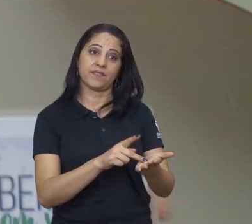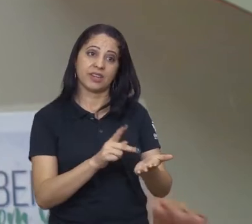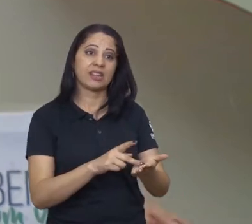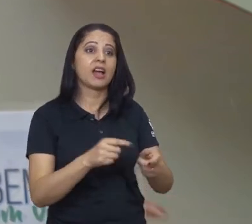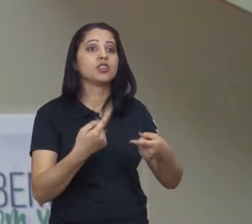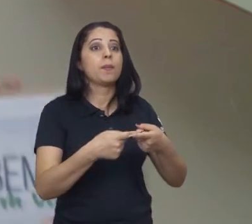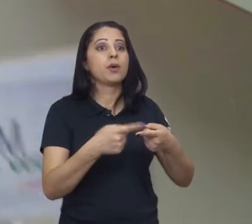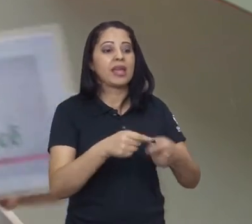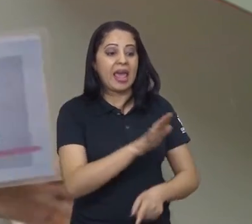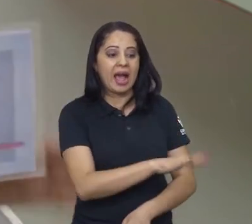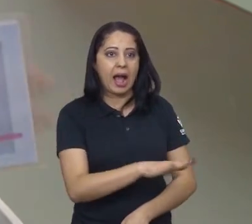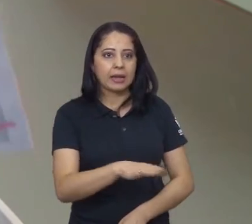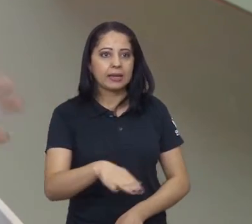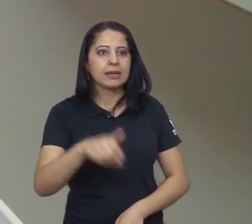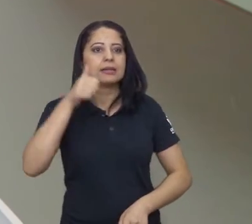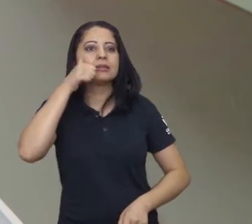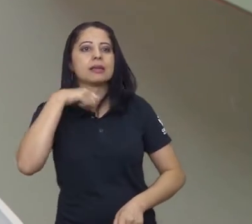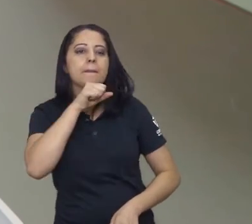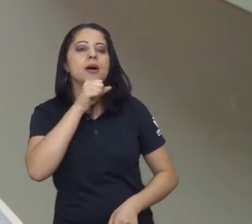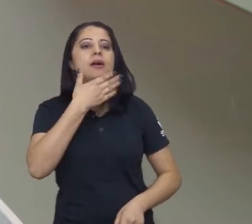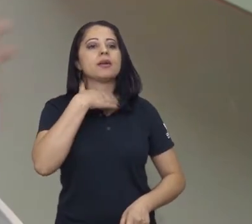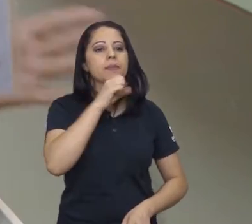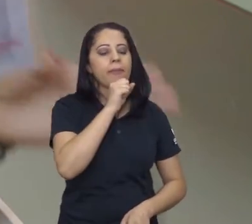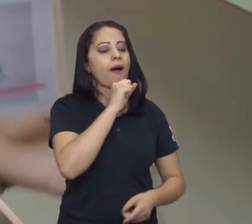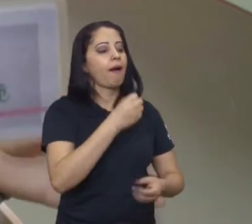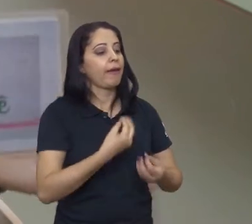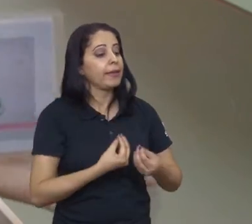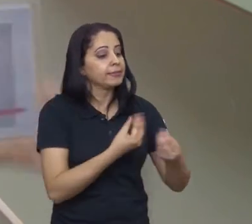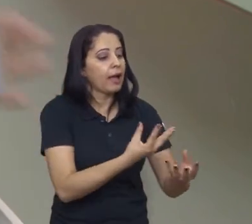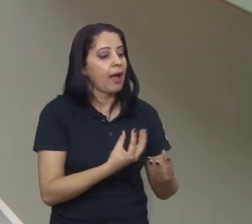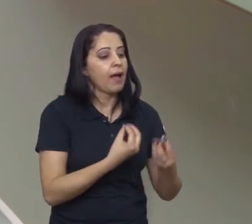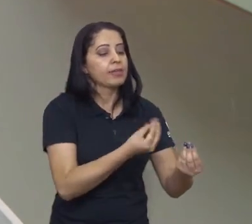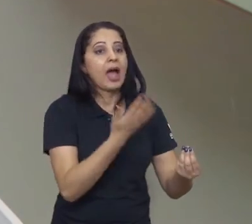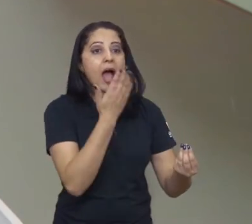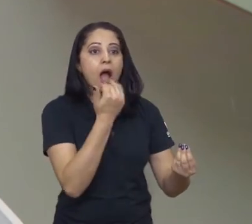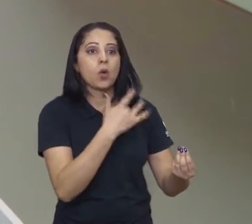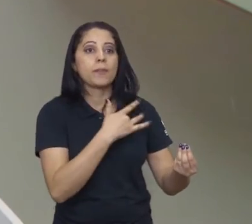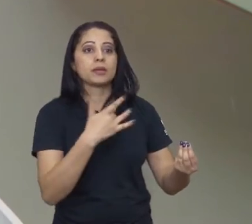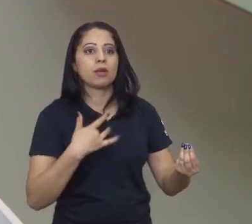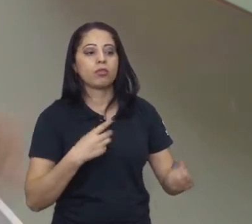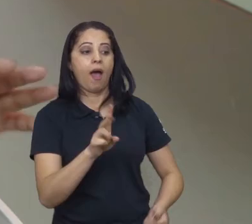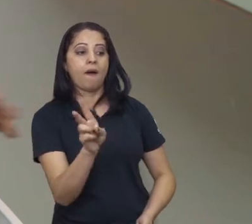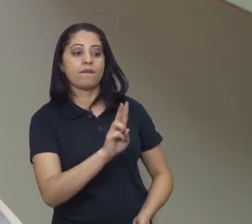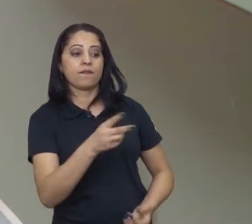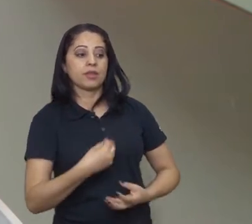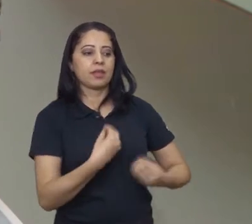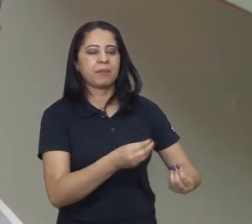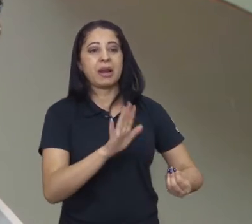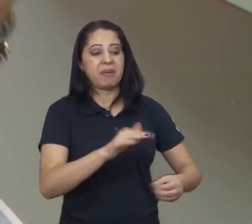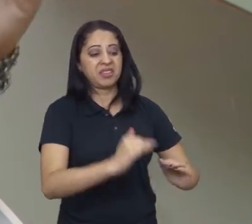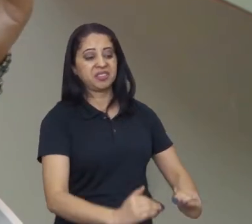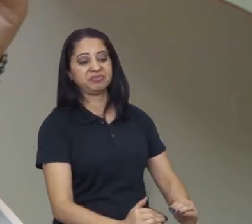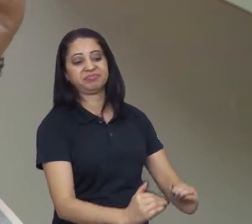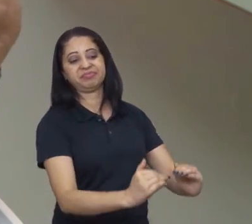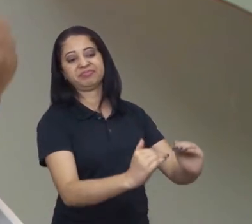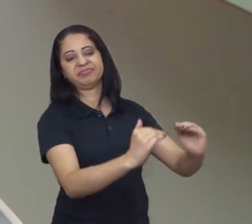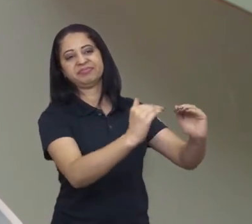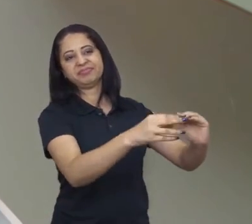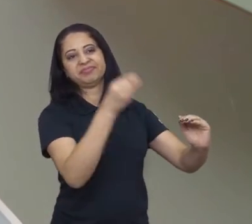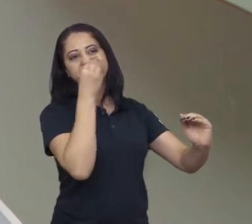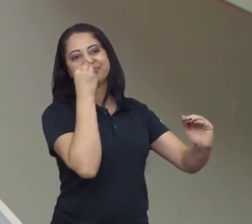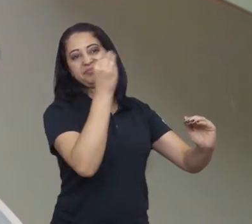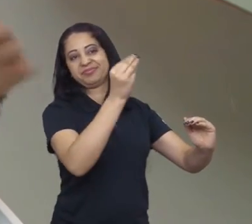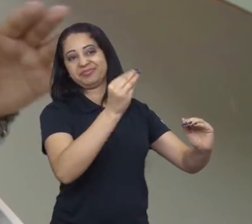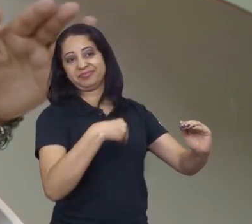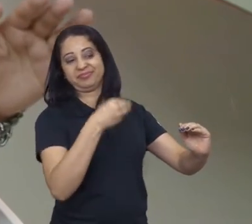o pai a mãe né Fica ali no pé na hora das da alim da vitamina problema é que começa com uma certa idade